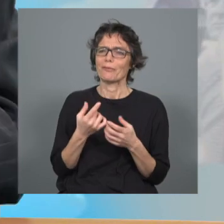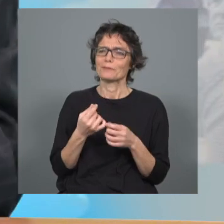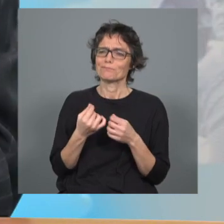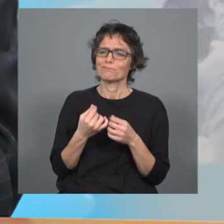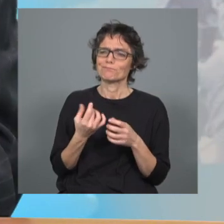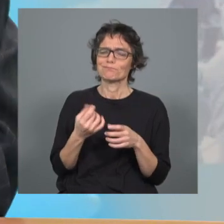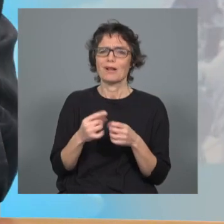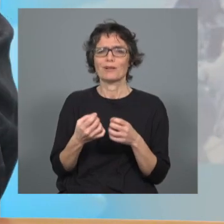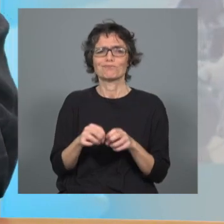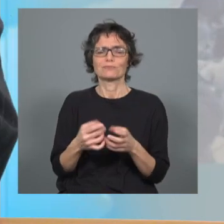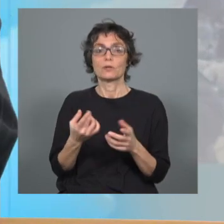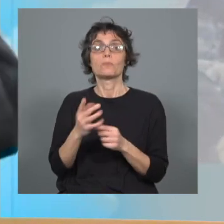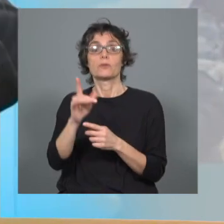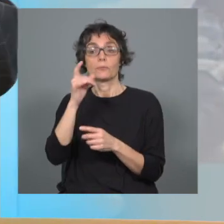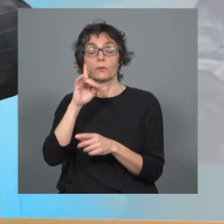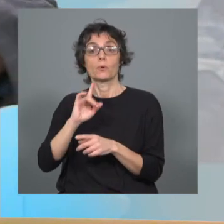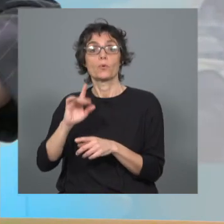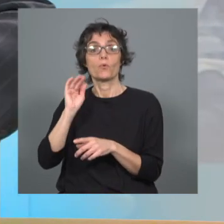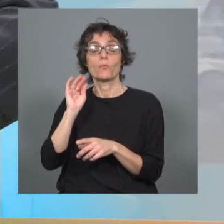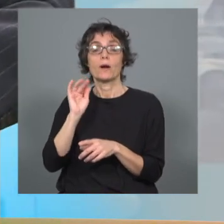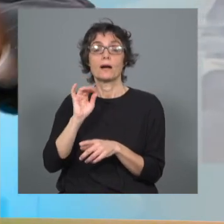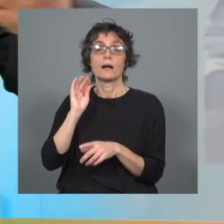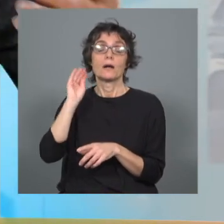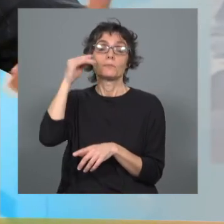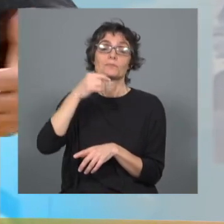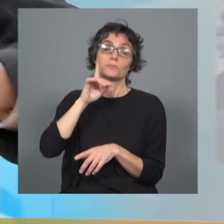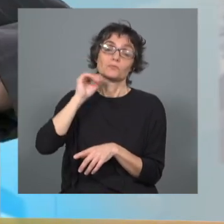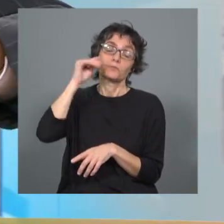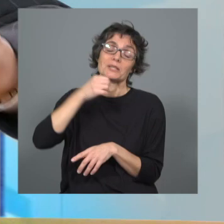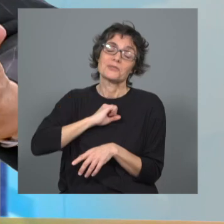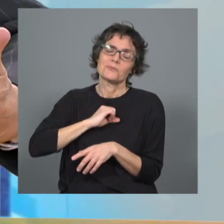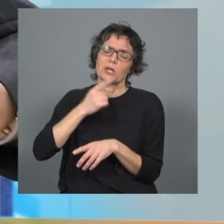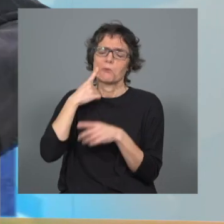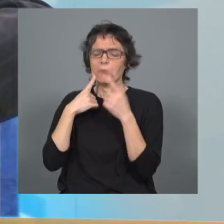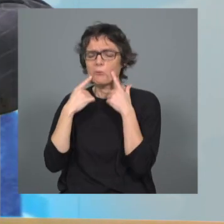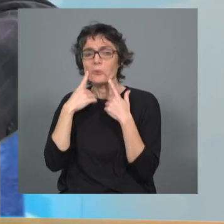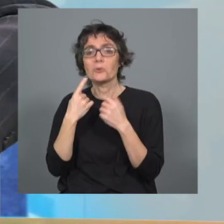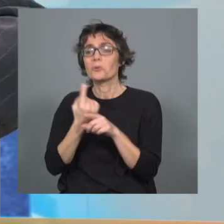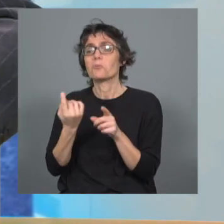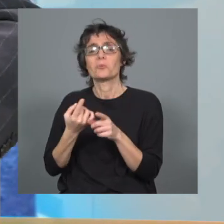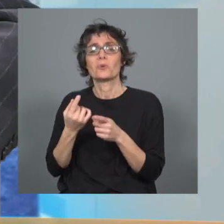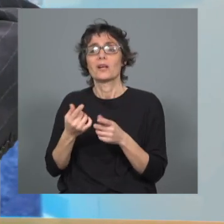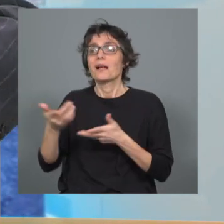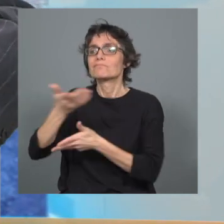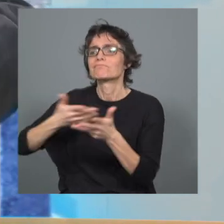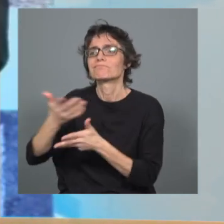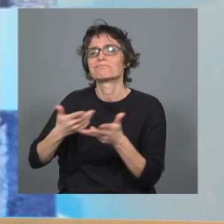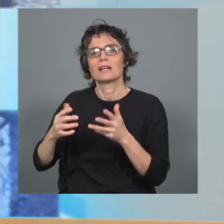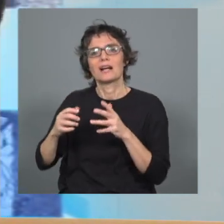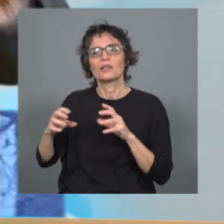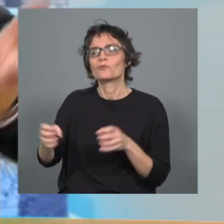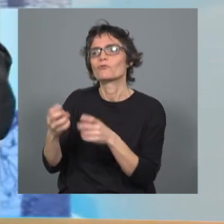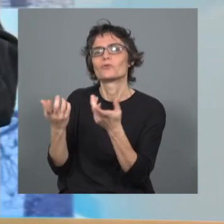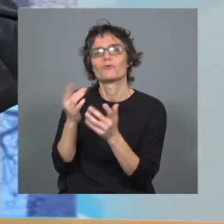que o ano passado chorou o dia todo porque não houve possibilidade de partilhar entre a família e também não houve possibilidade de